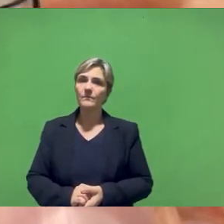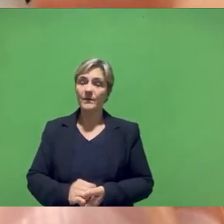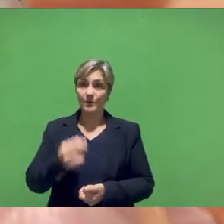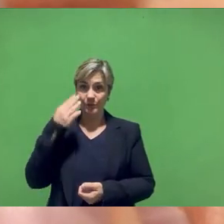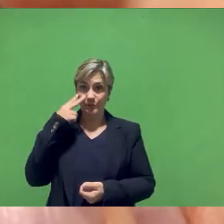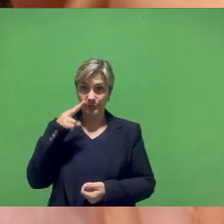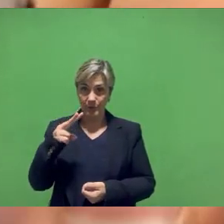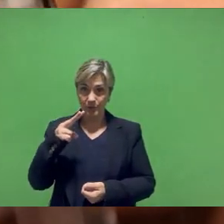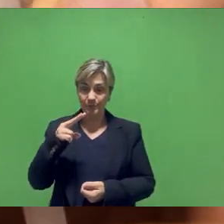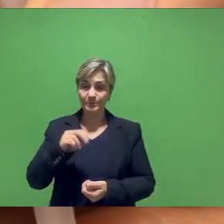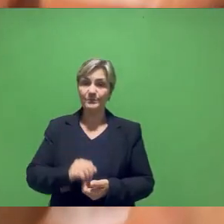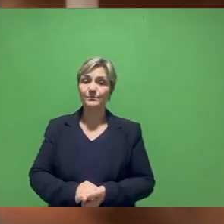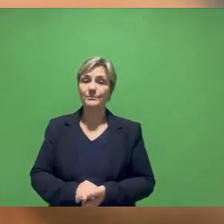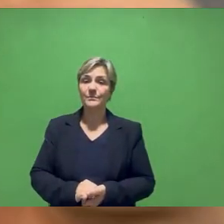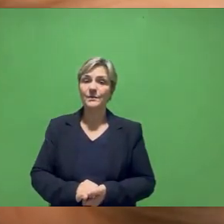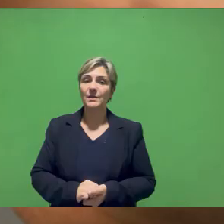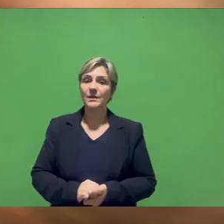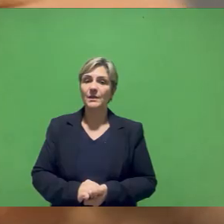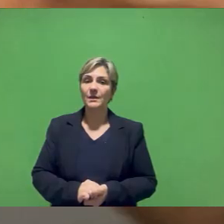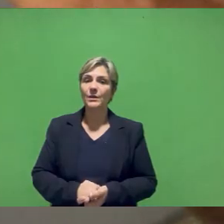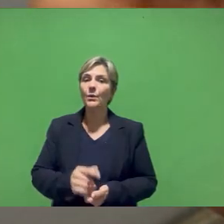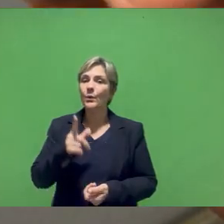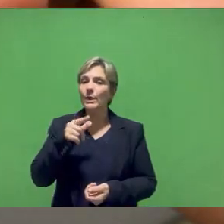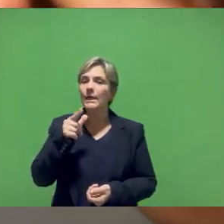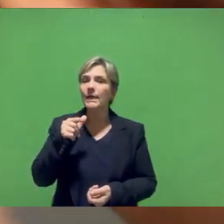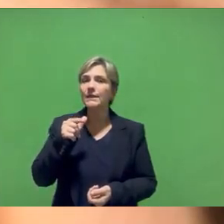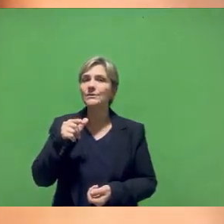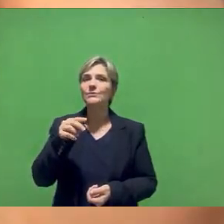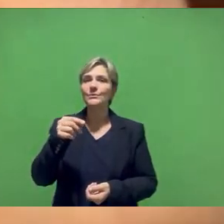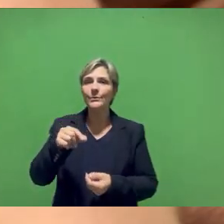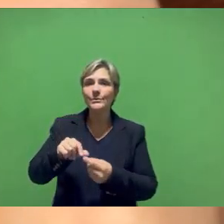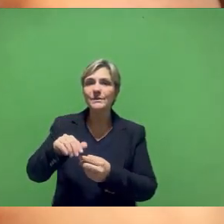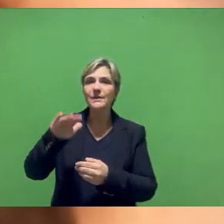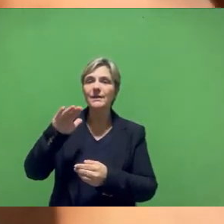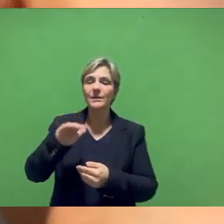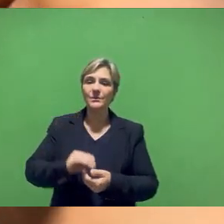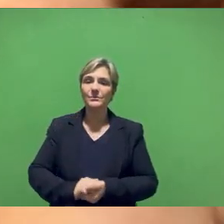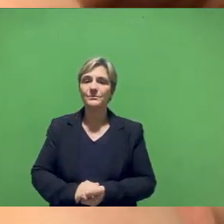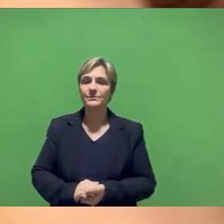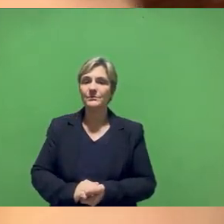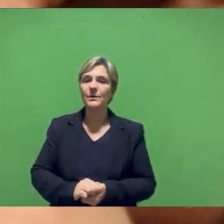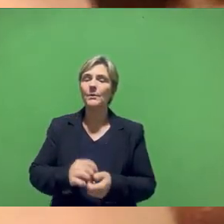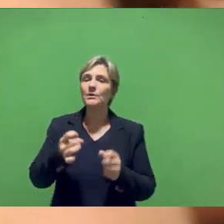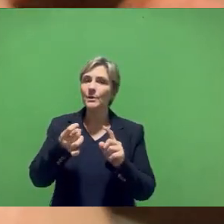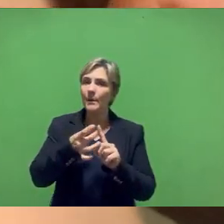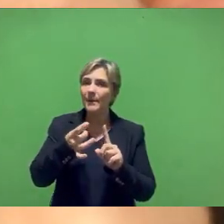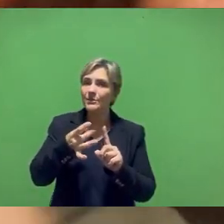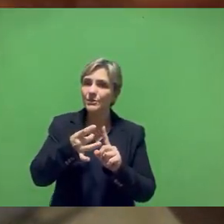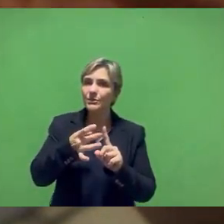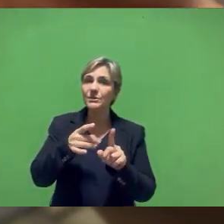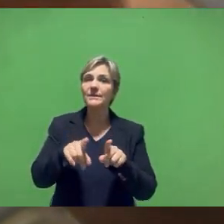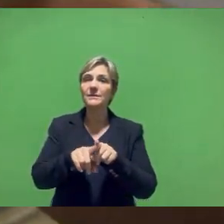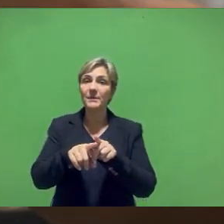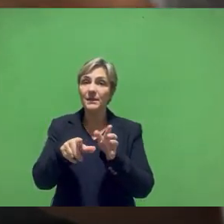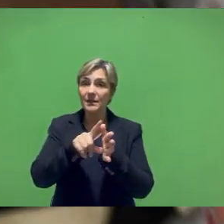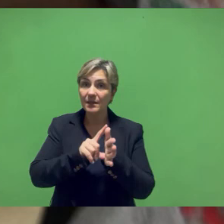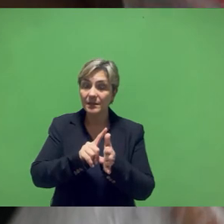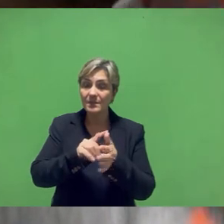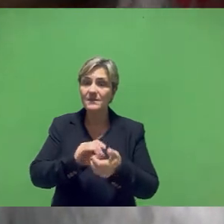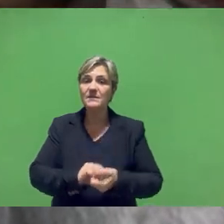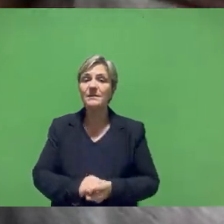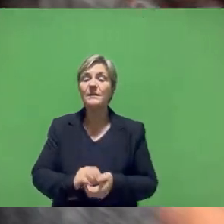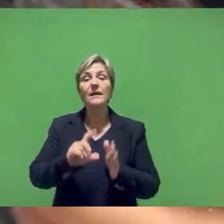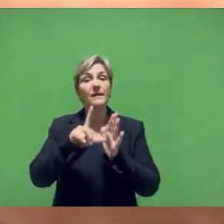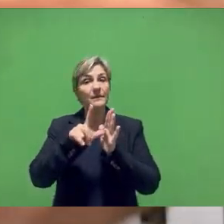Ó, tá vendo que saiu ali o líquido, né? Eu vou dar uma sacudidinha. A gente pode dar umas batidinhas antes também. Tá?